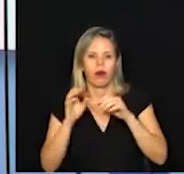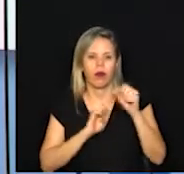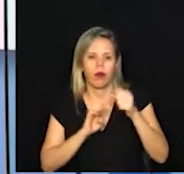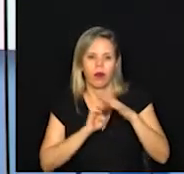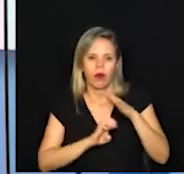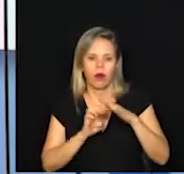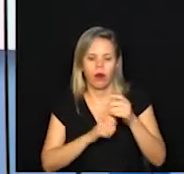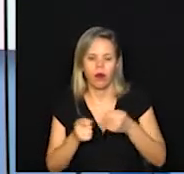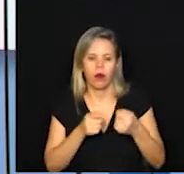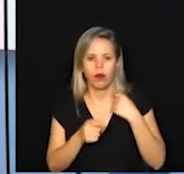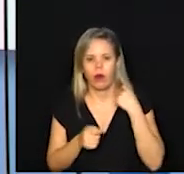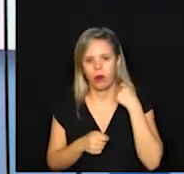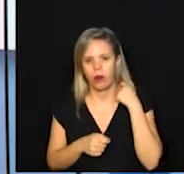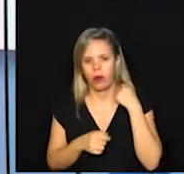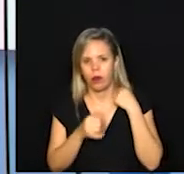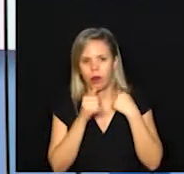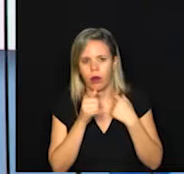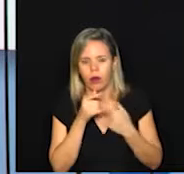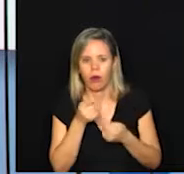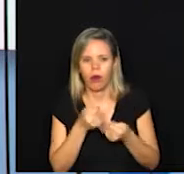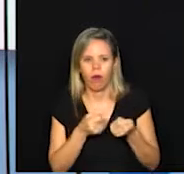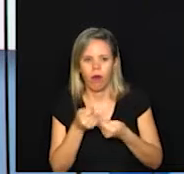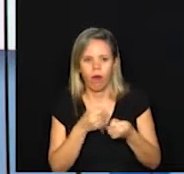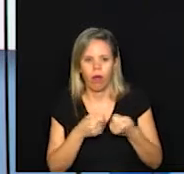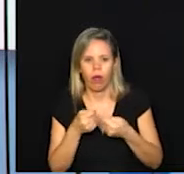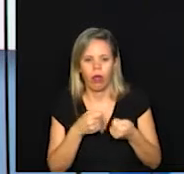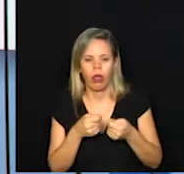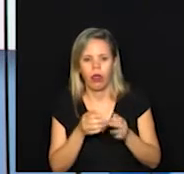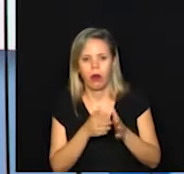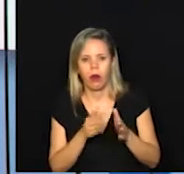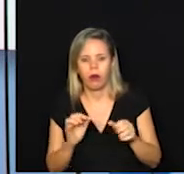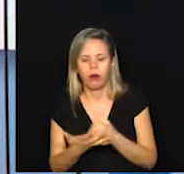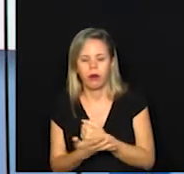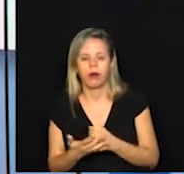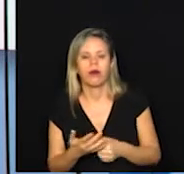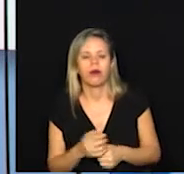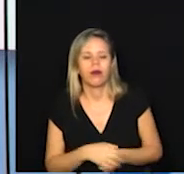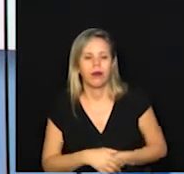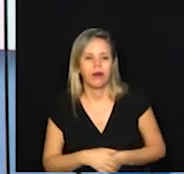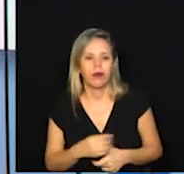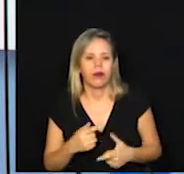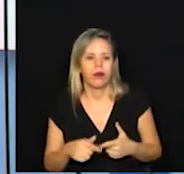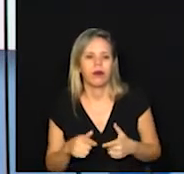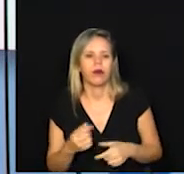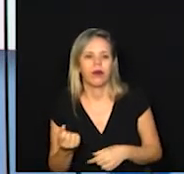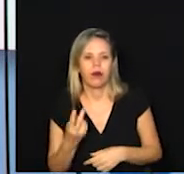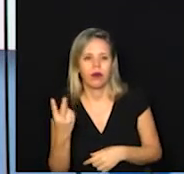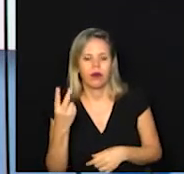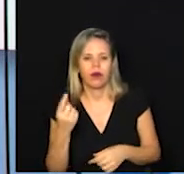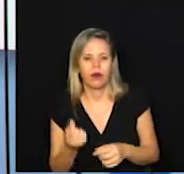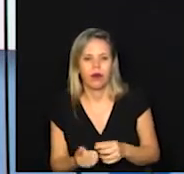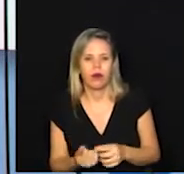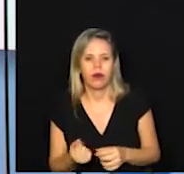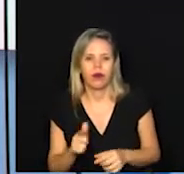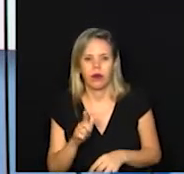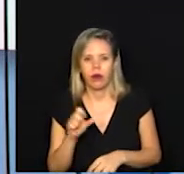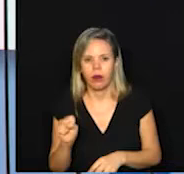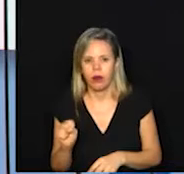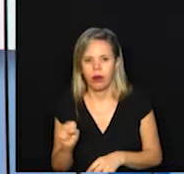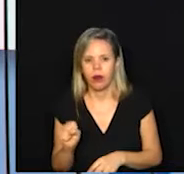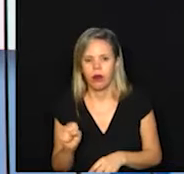terem que lidar com a questão da economia e da pandemia neste cenário, os preços do gás